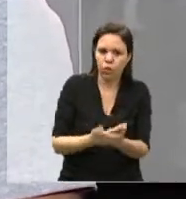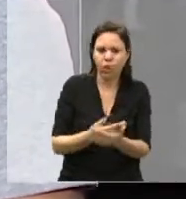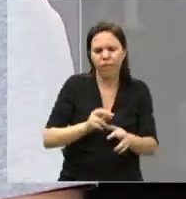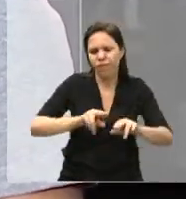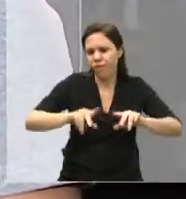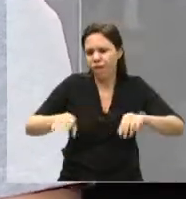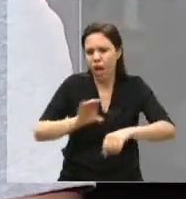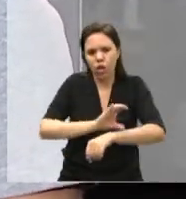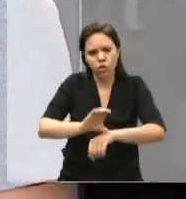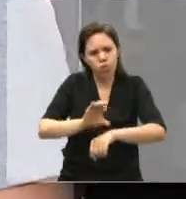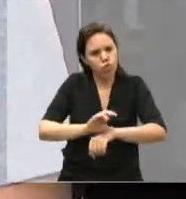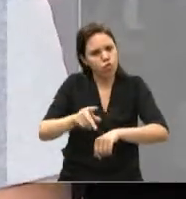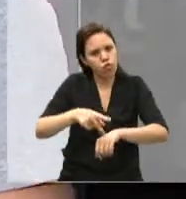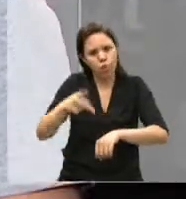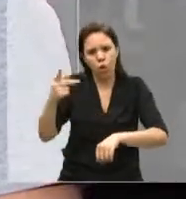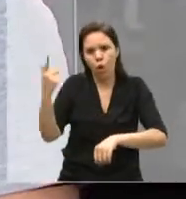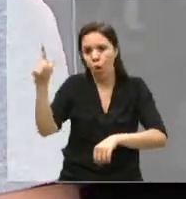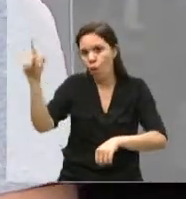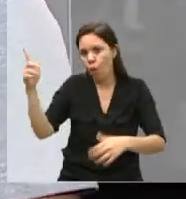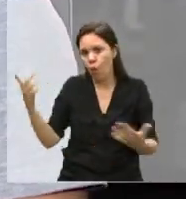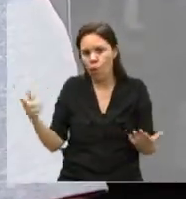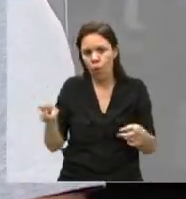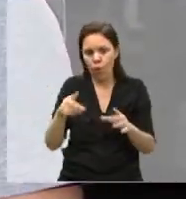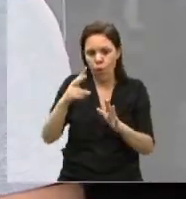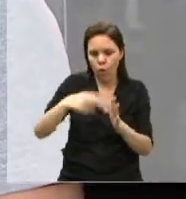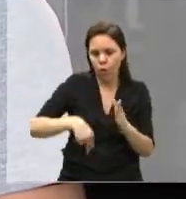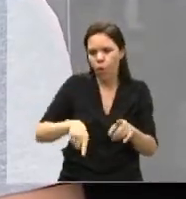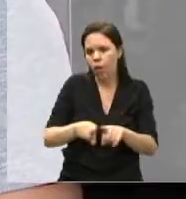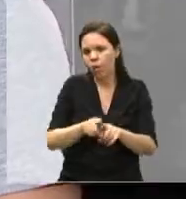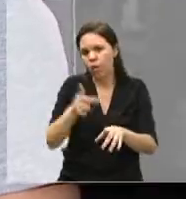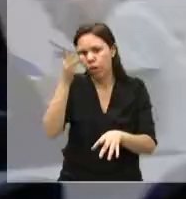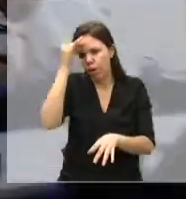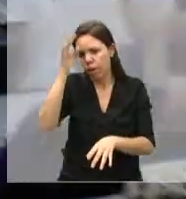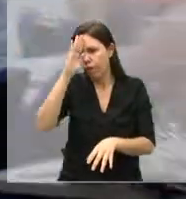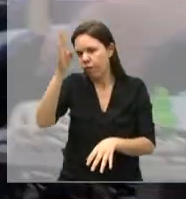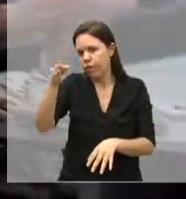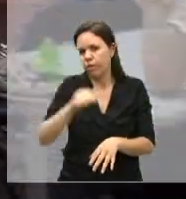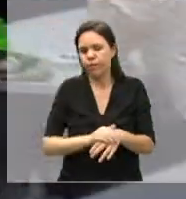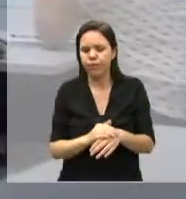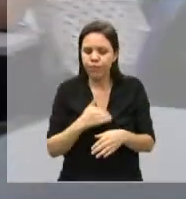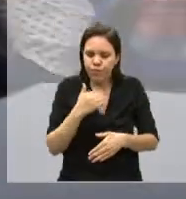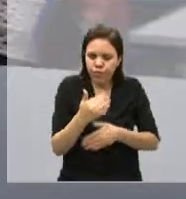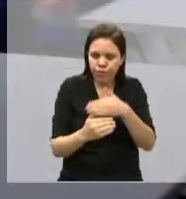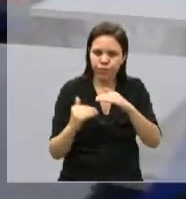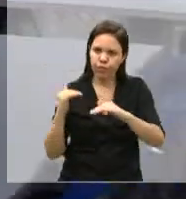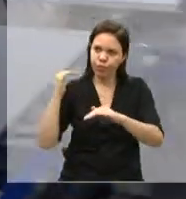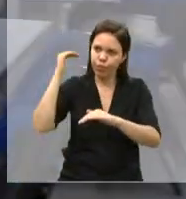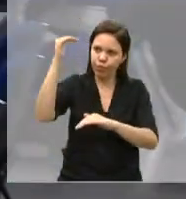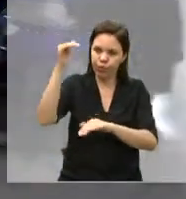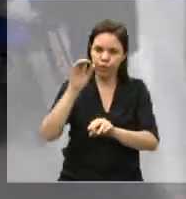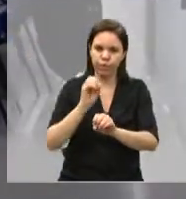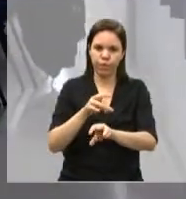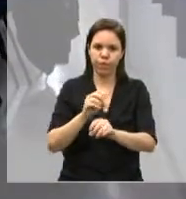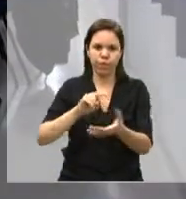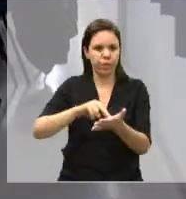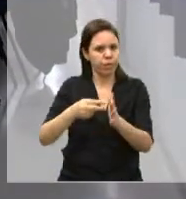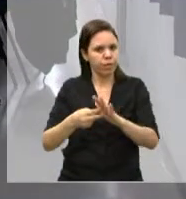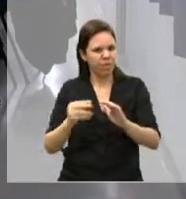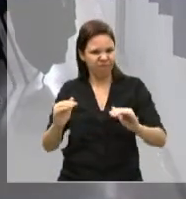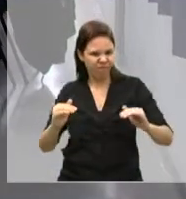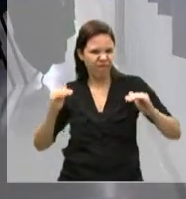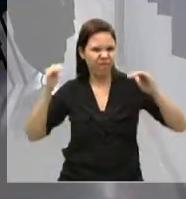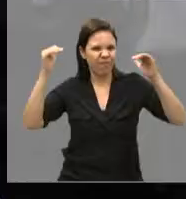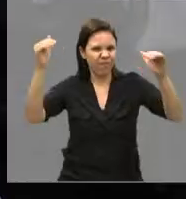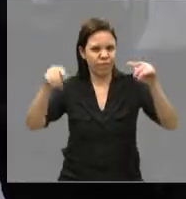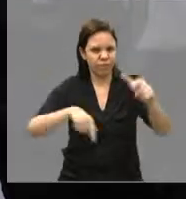de especialização ou outras leituras e tudo, é fundamental. Um passo a mais na educação significou um salto